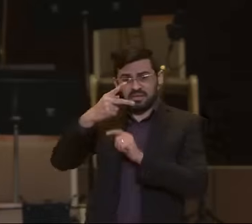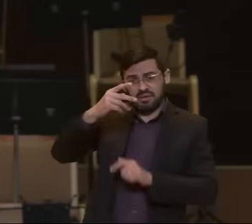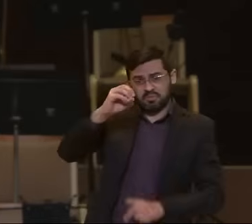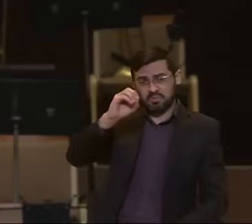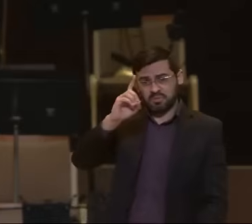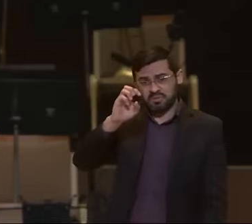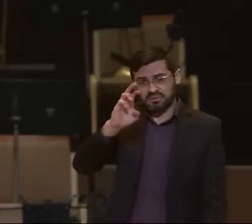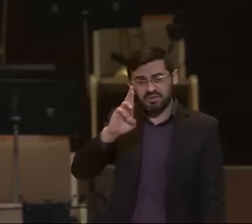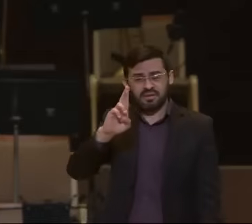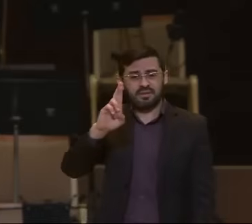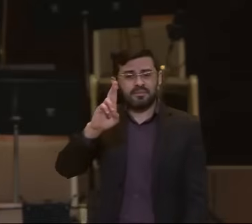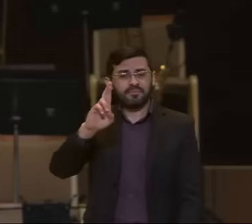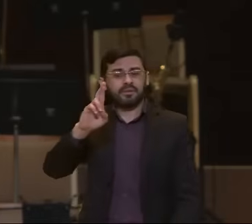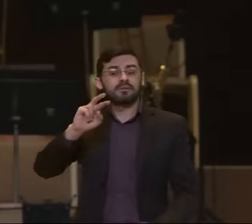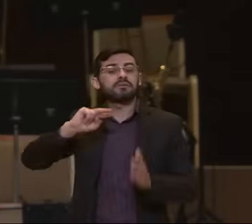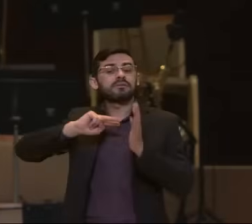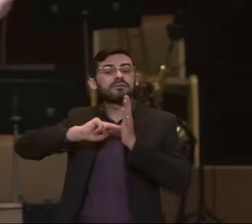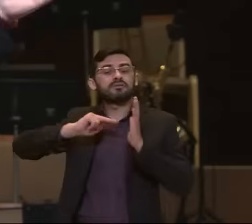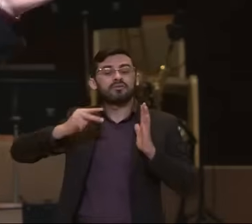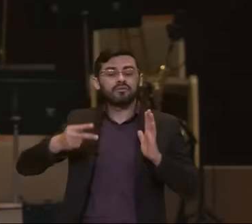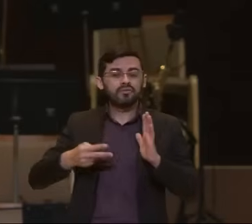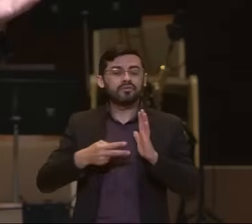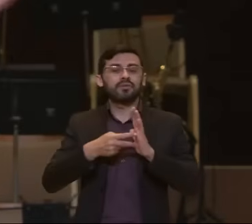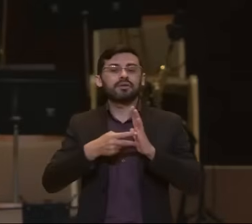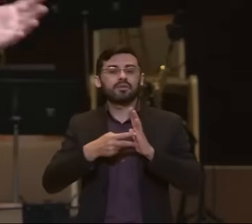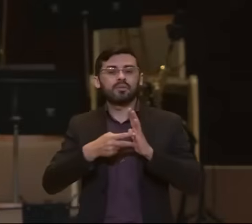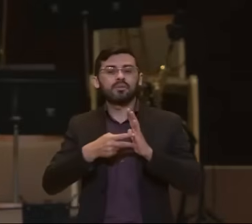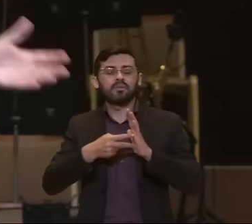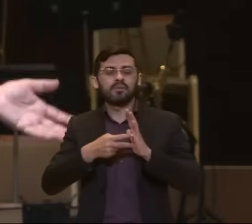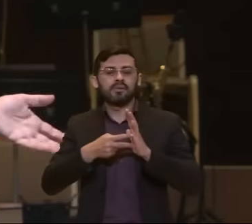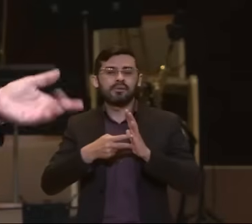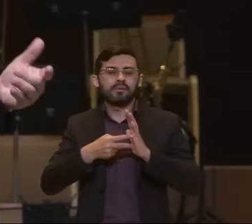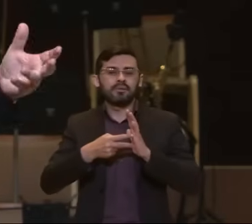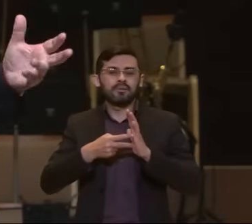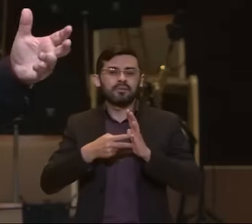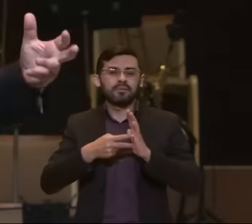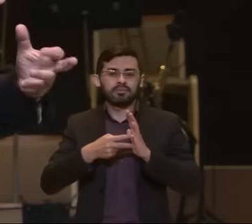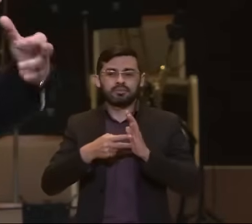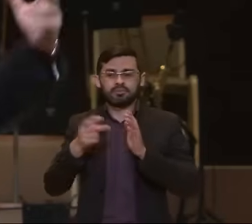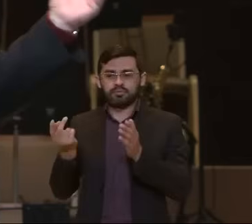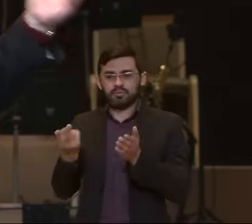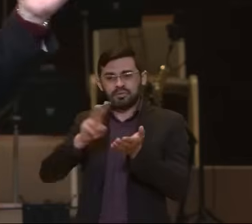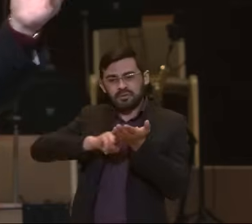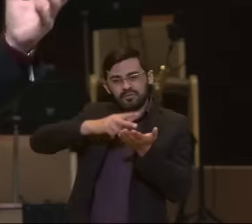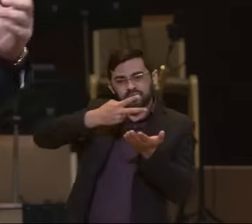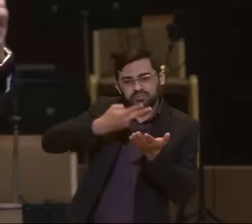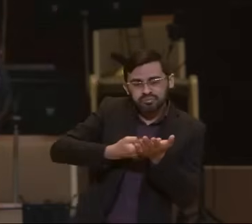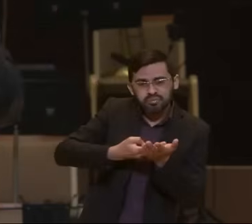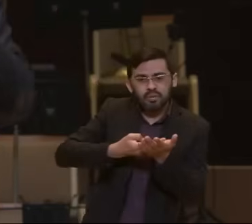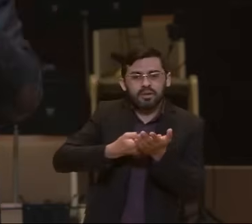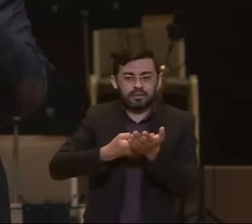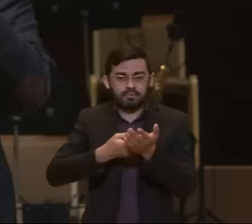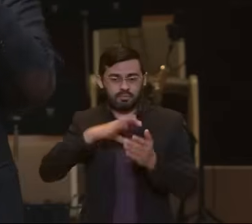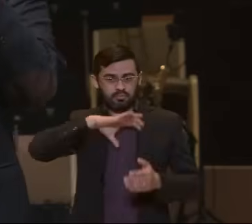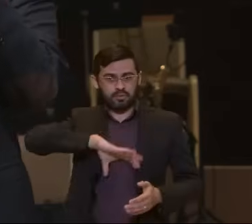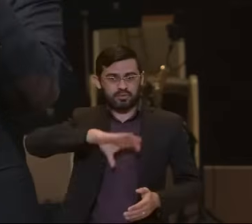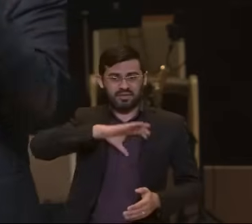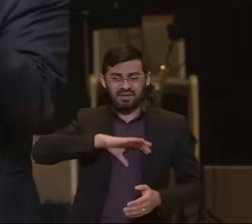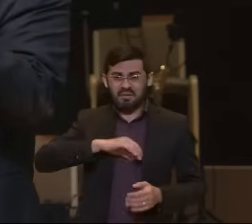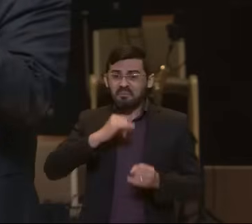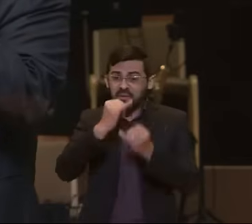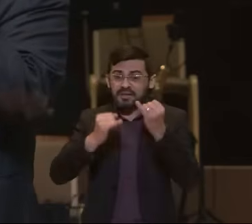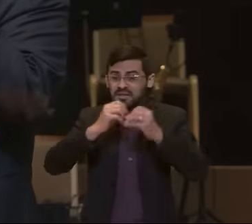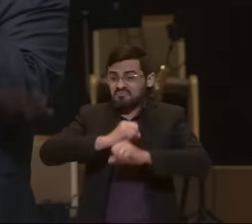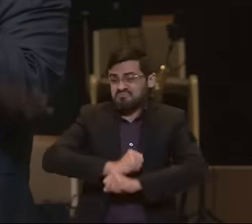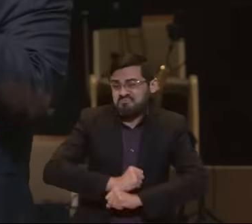lá na Bíblia significa, veio da onde veio para o português a palavra dinamite. É uma